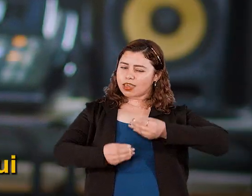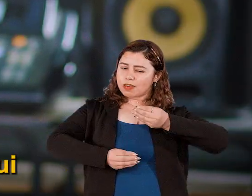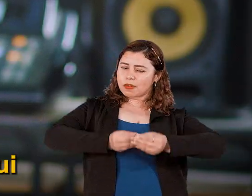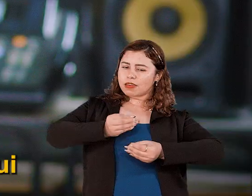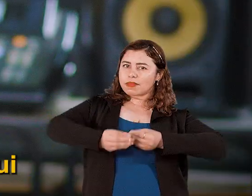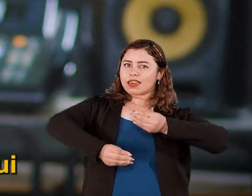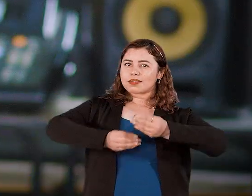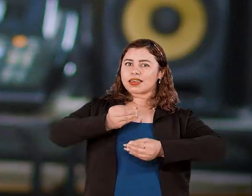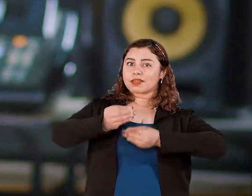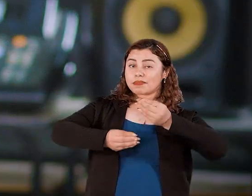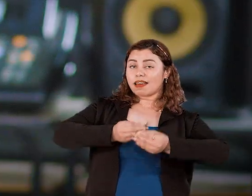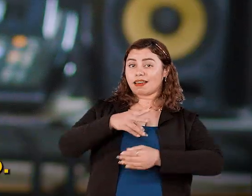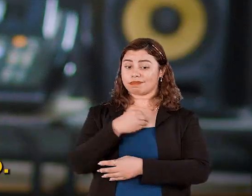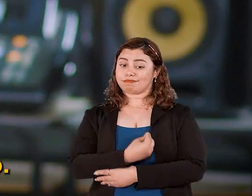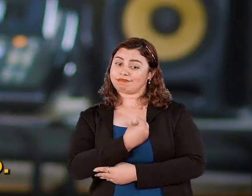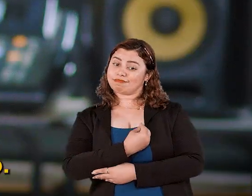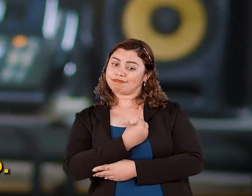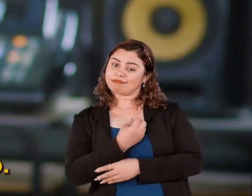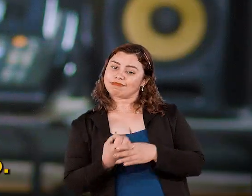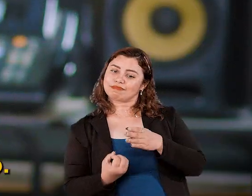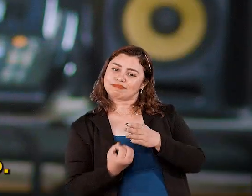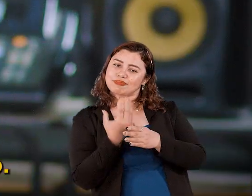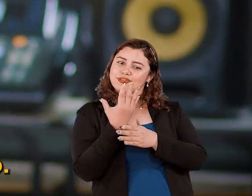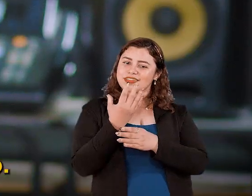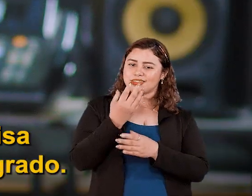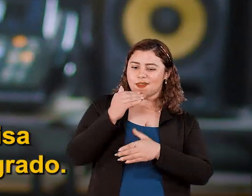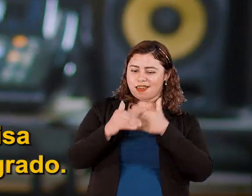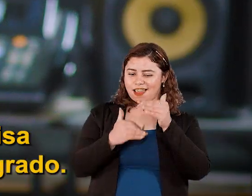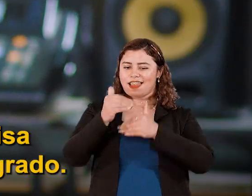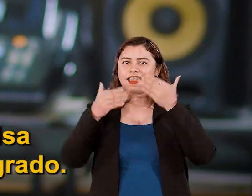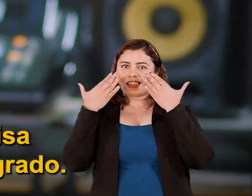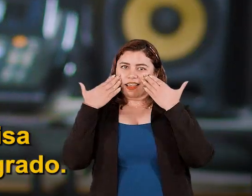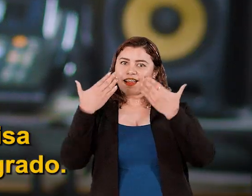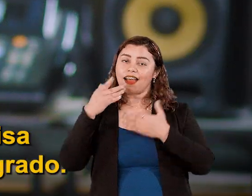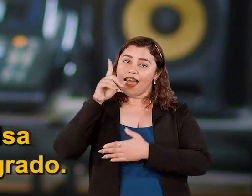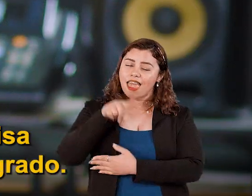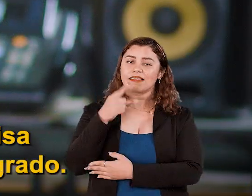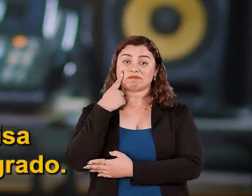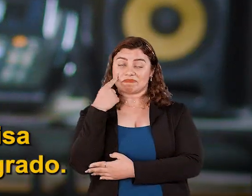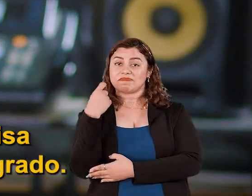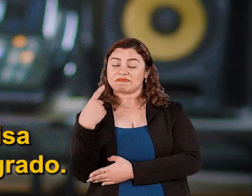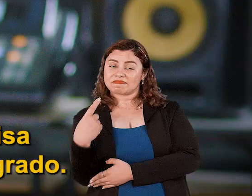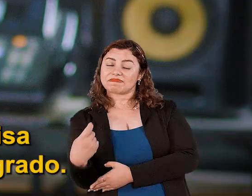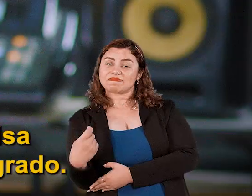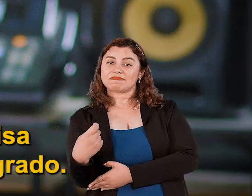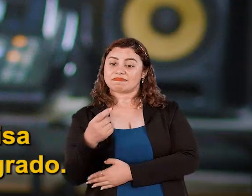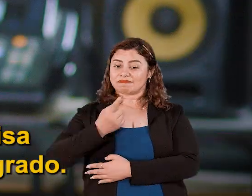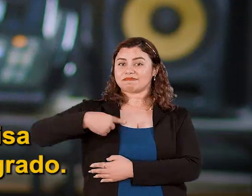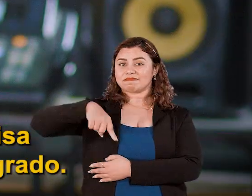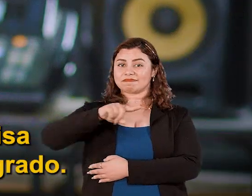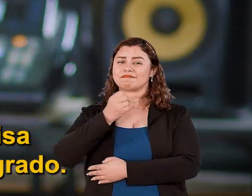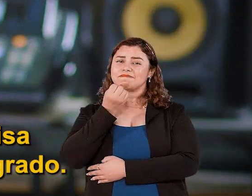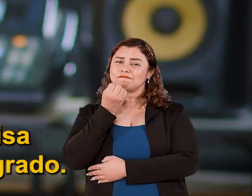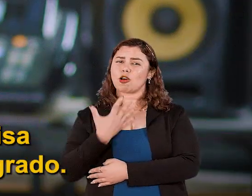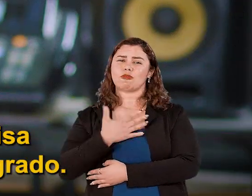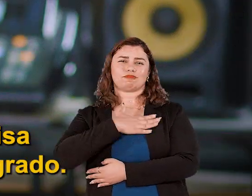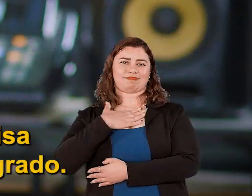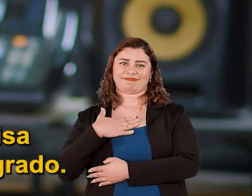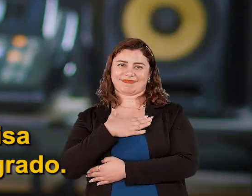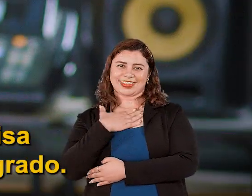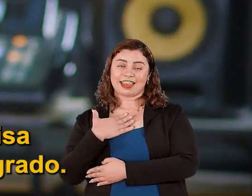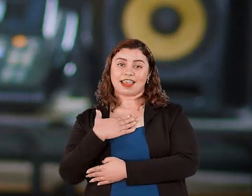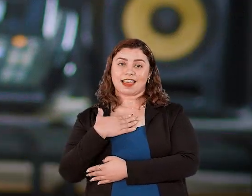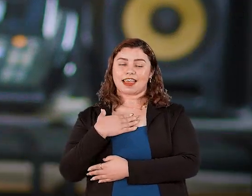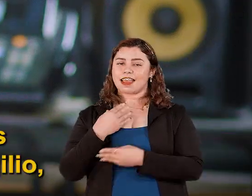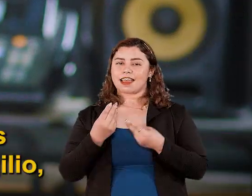deixar o legado aqui e fazer parte dessa construção. Então, acho assim que é uma coisa interessantíssima e é de muito